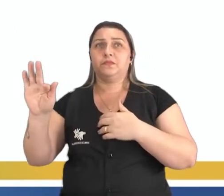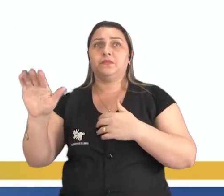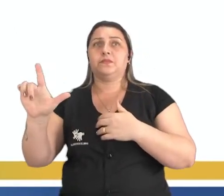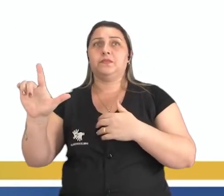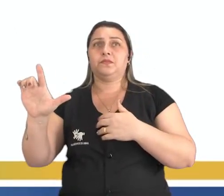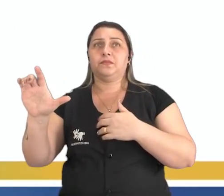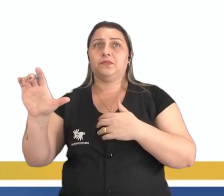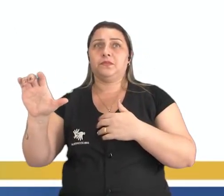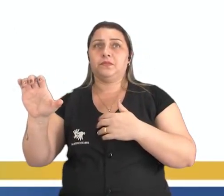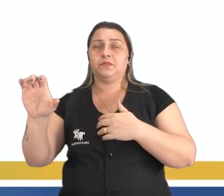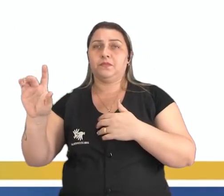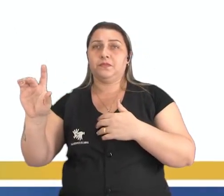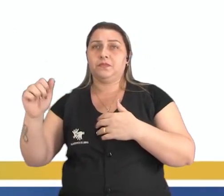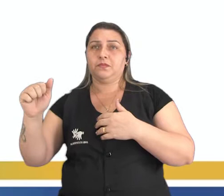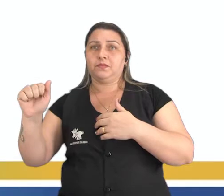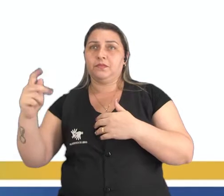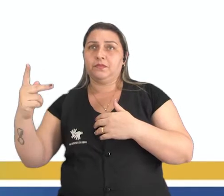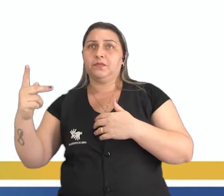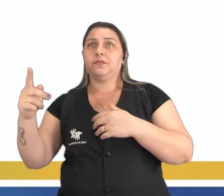O cat lap